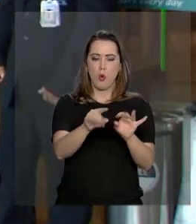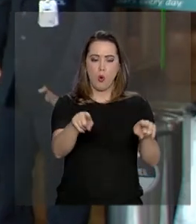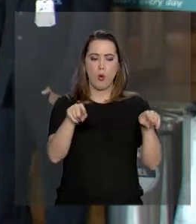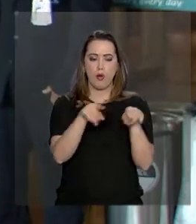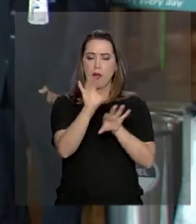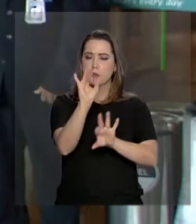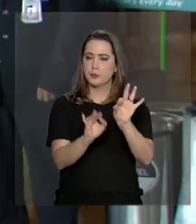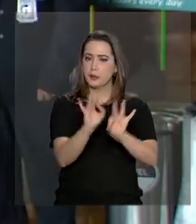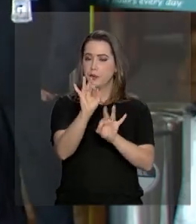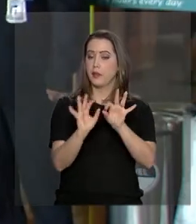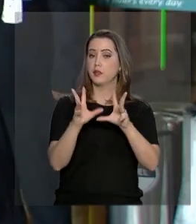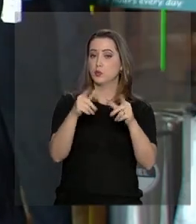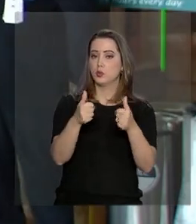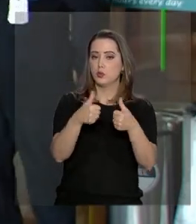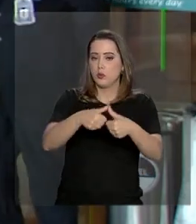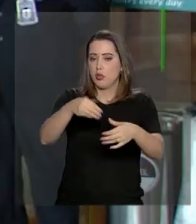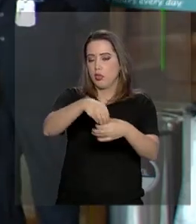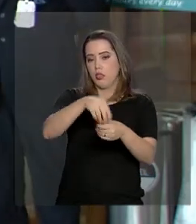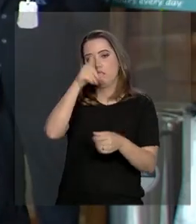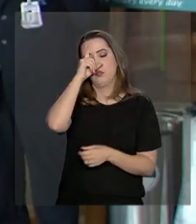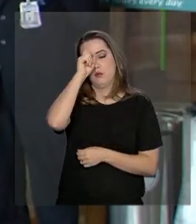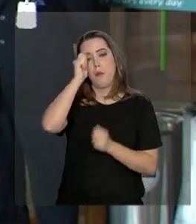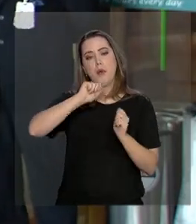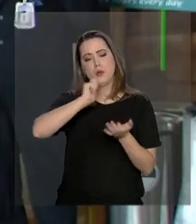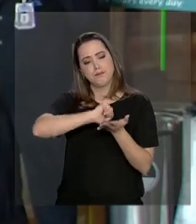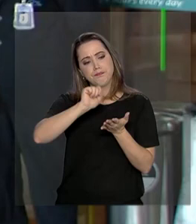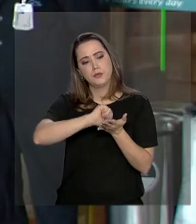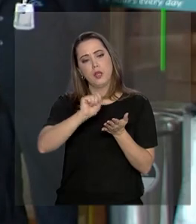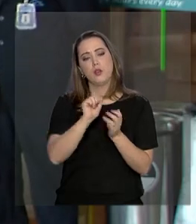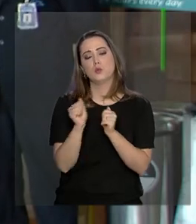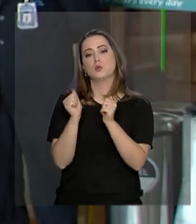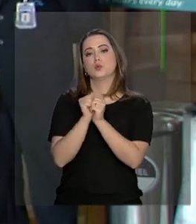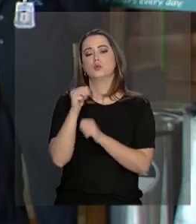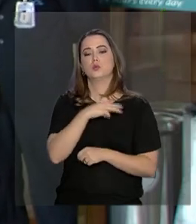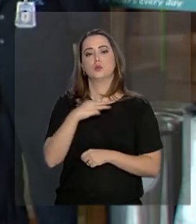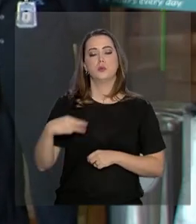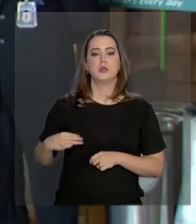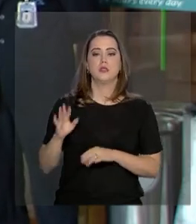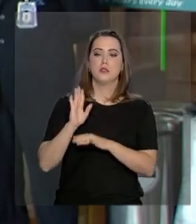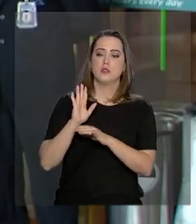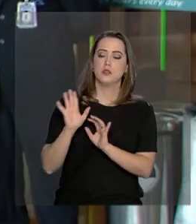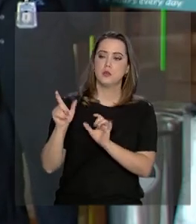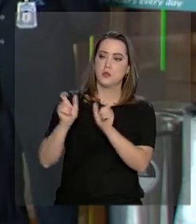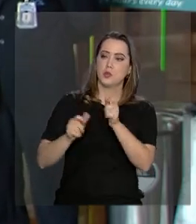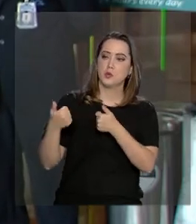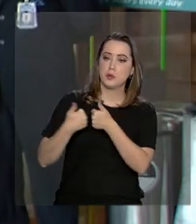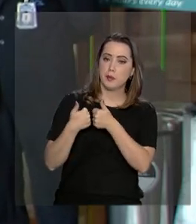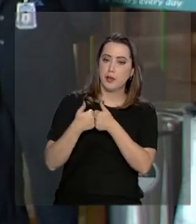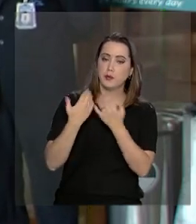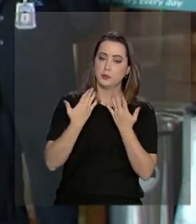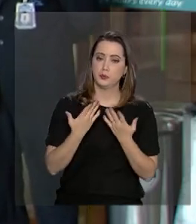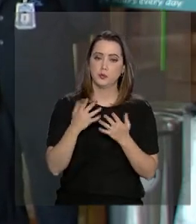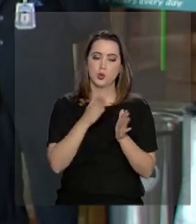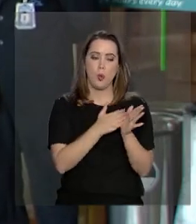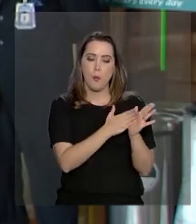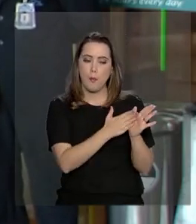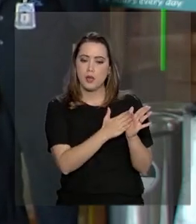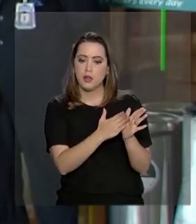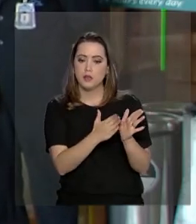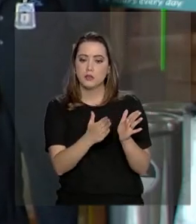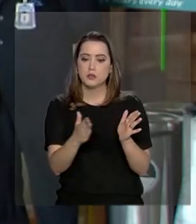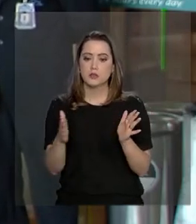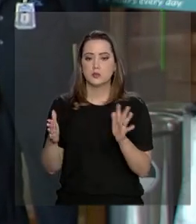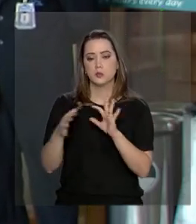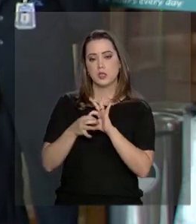foi montado no hospital para que ele possa despachar com os ministros e auxiliares mais próximos. O prazo para a